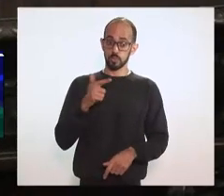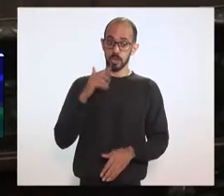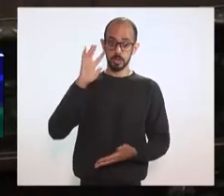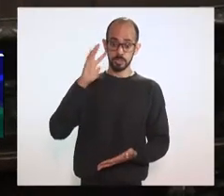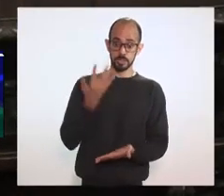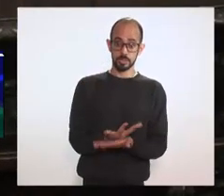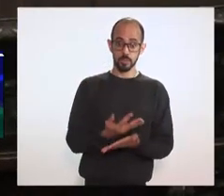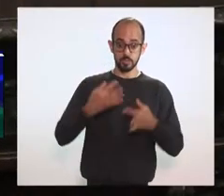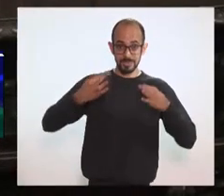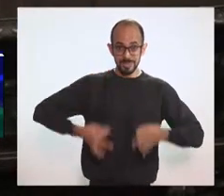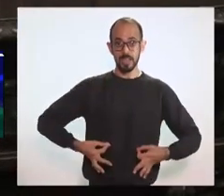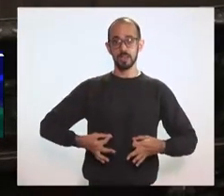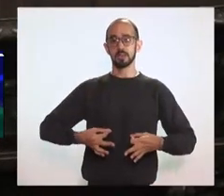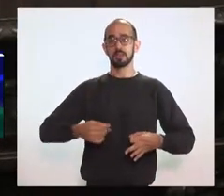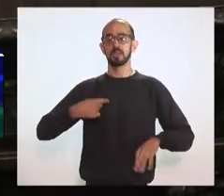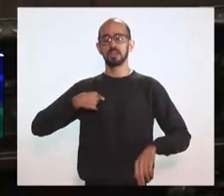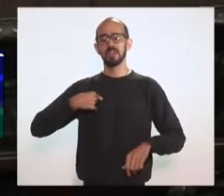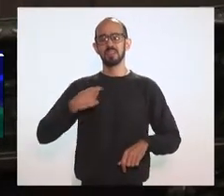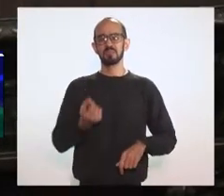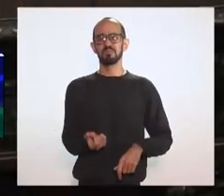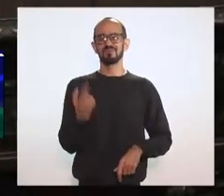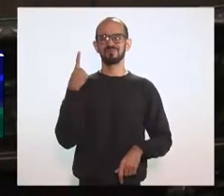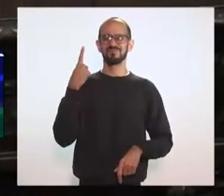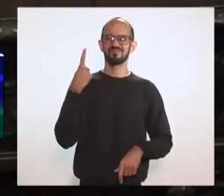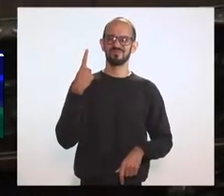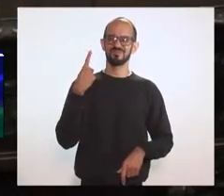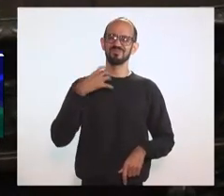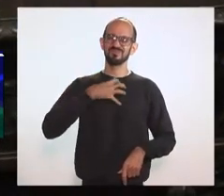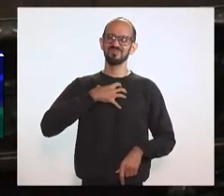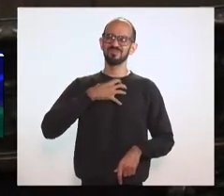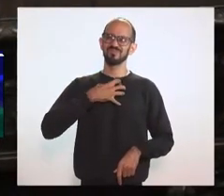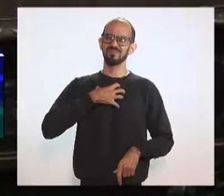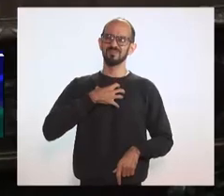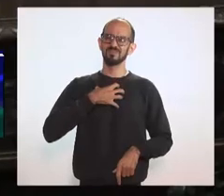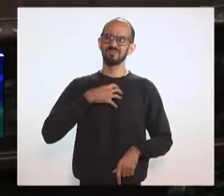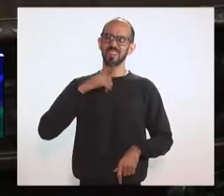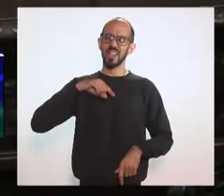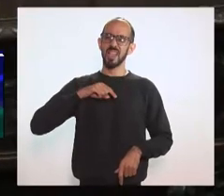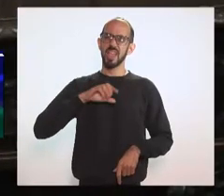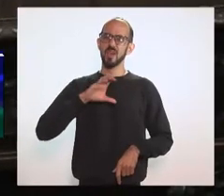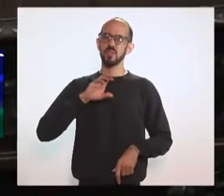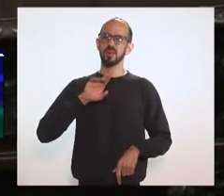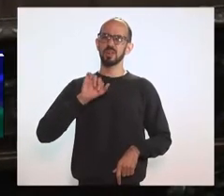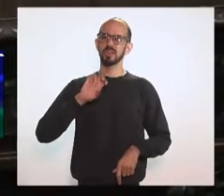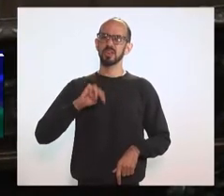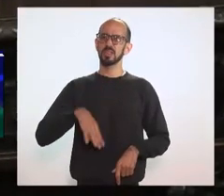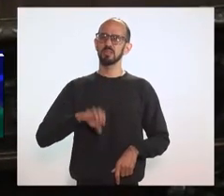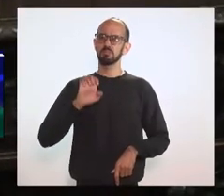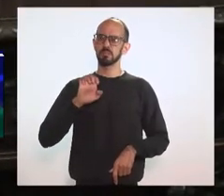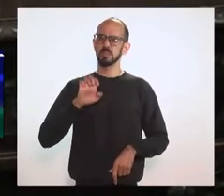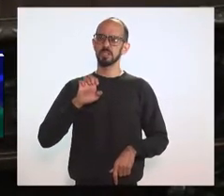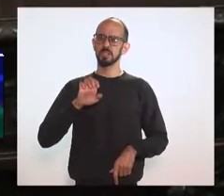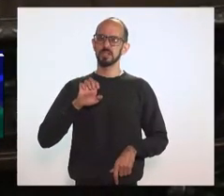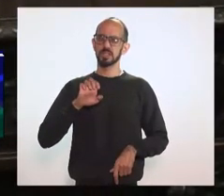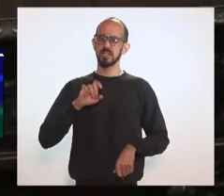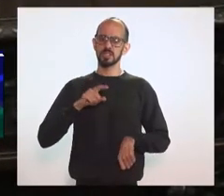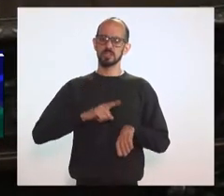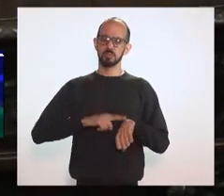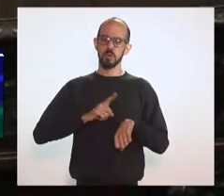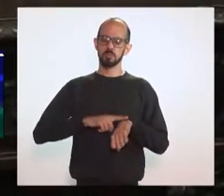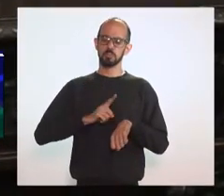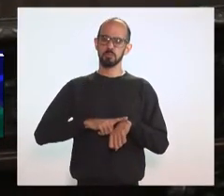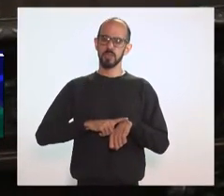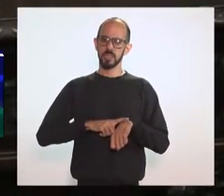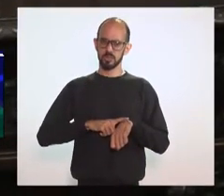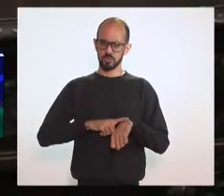considero um absurdo, eu considero uma irresponsabilidade, eu considero criminoso, que a gente possa, nesse pico da pandemia,